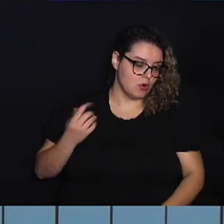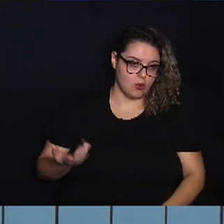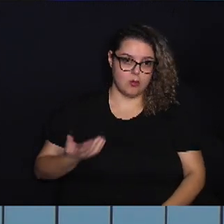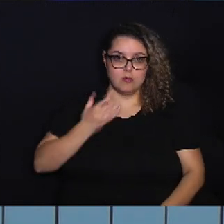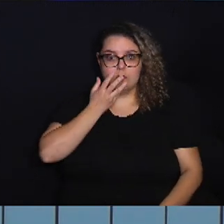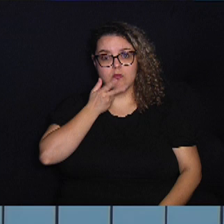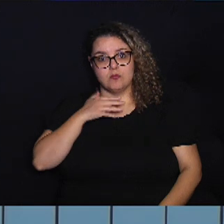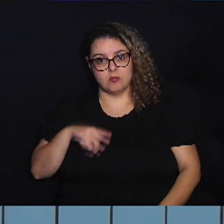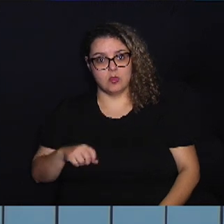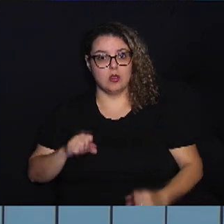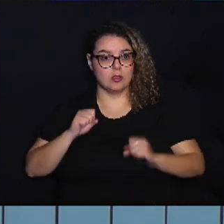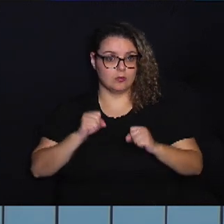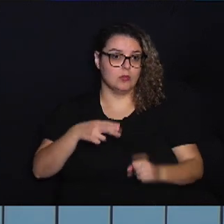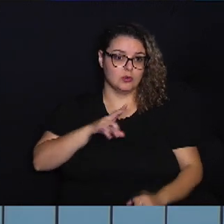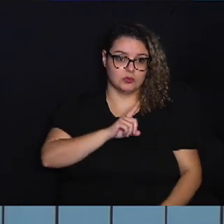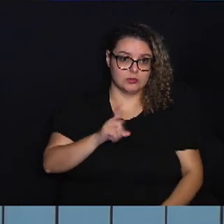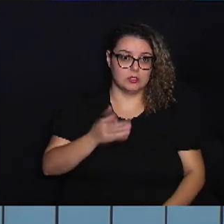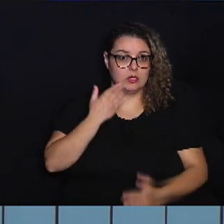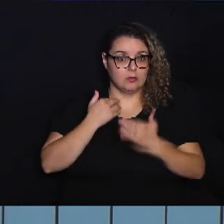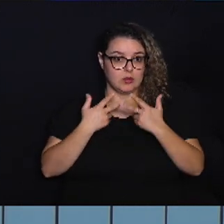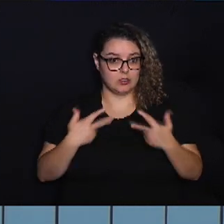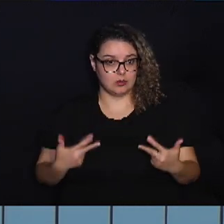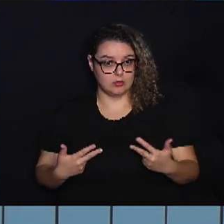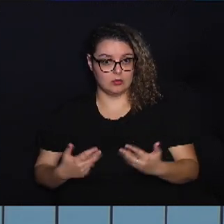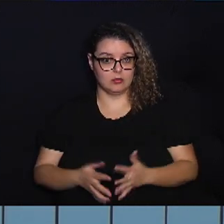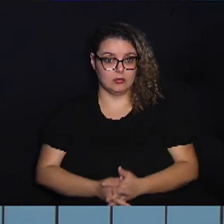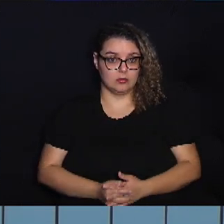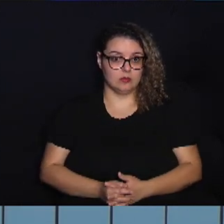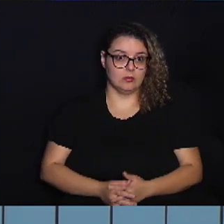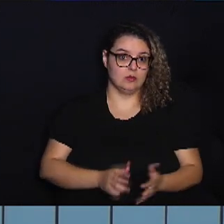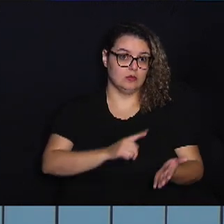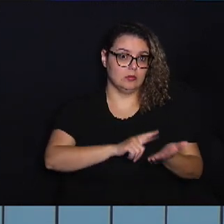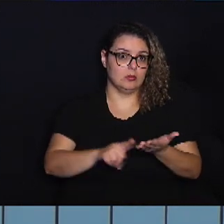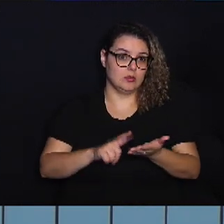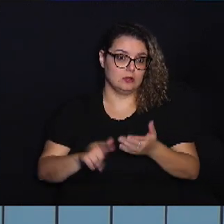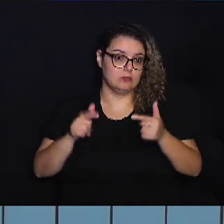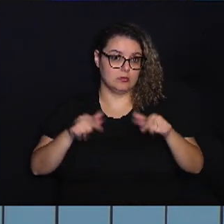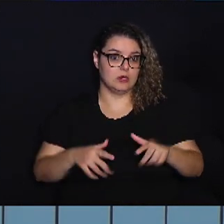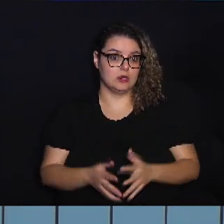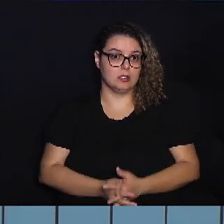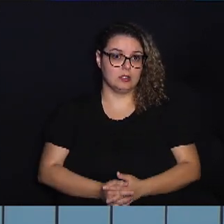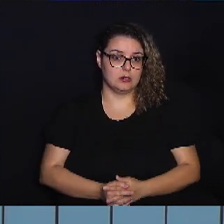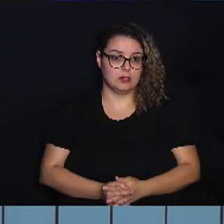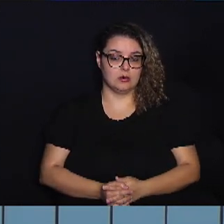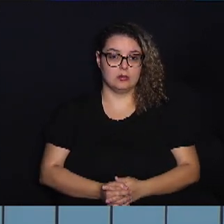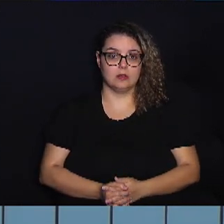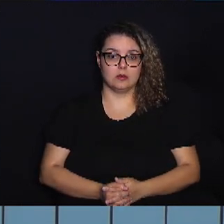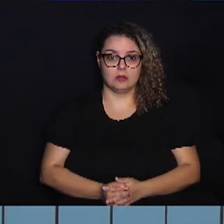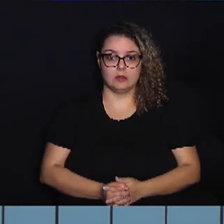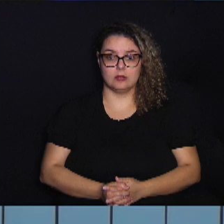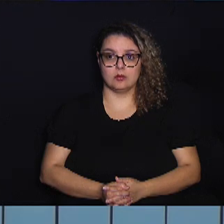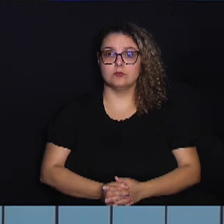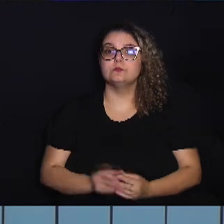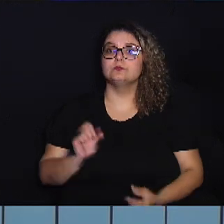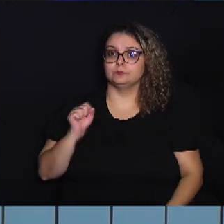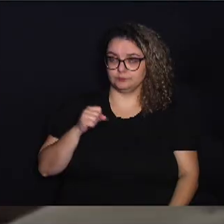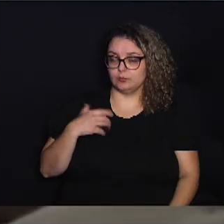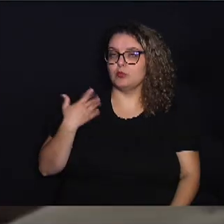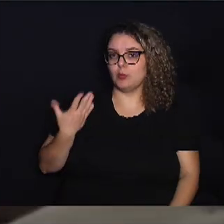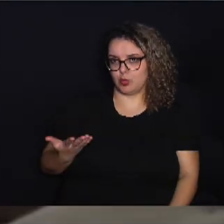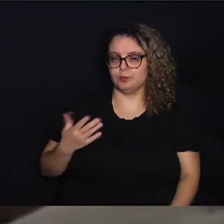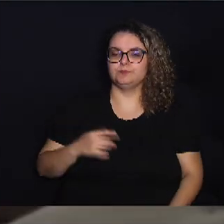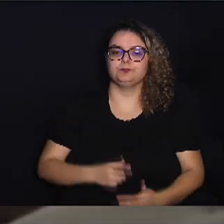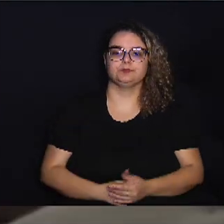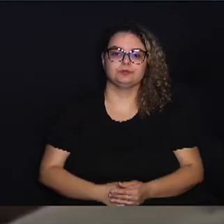crianças devem ou não usar, alimentação, limpeza do ambiente? Uhum. Bom, eu